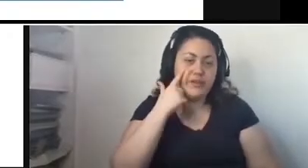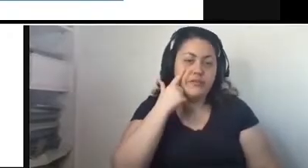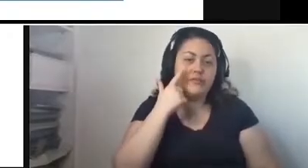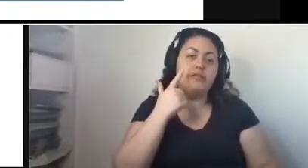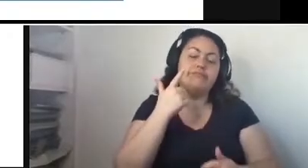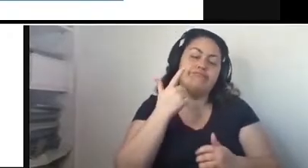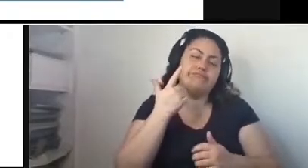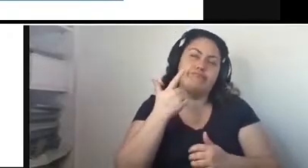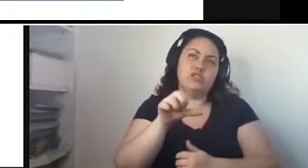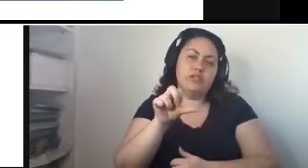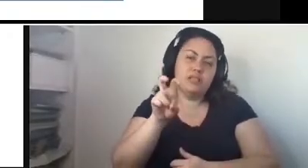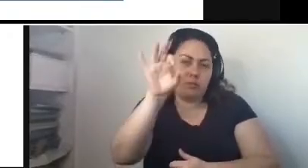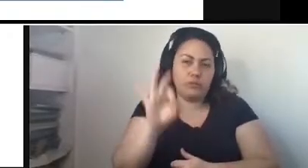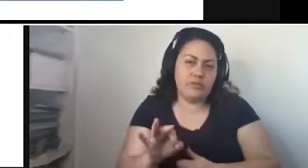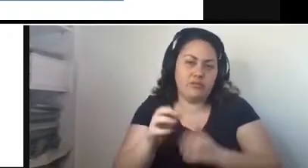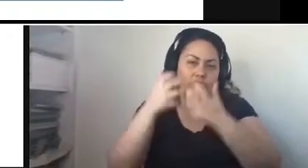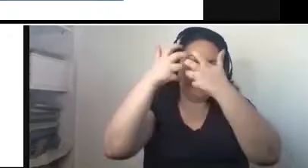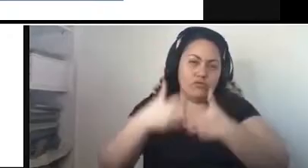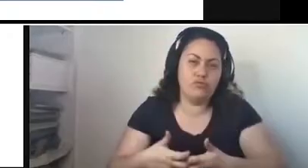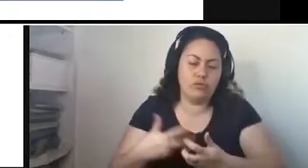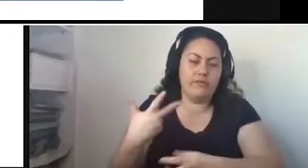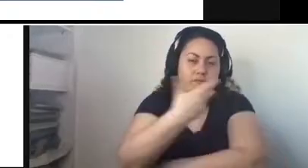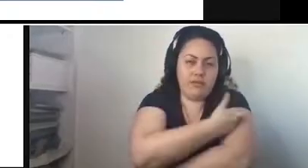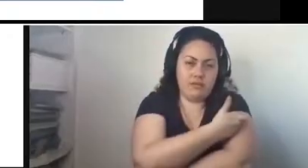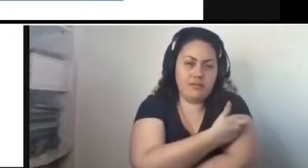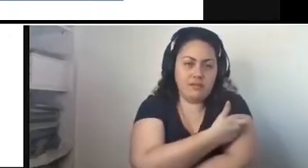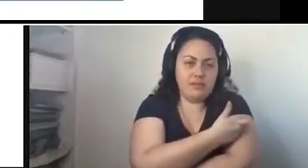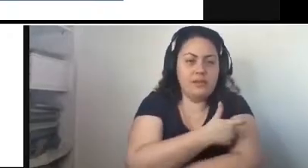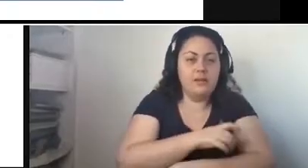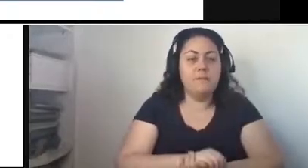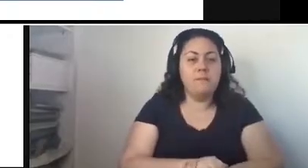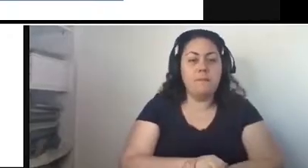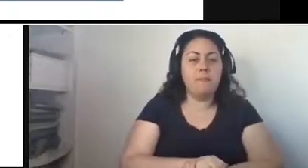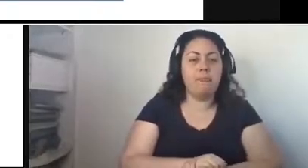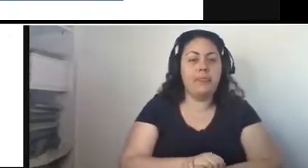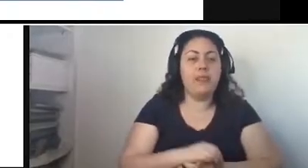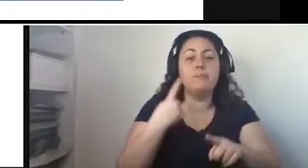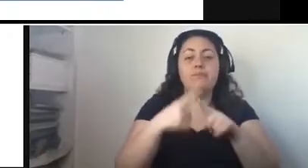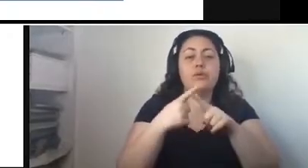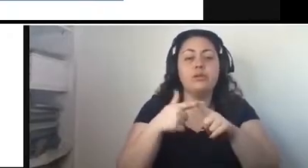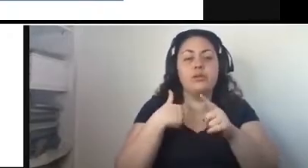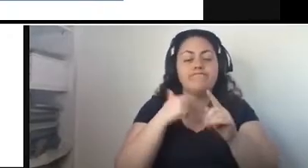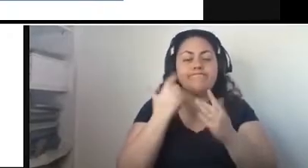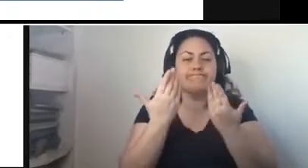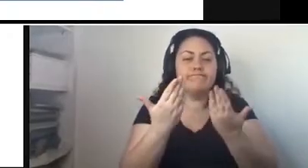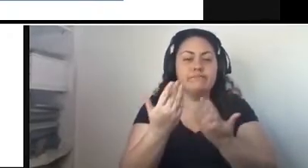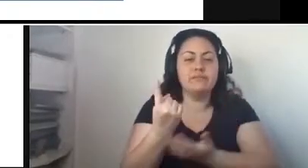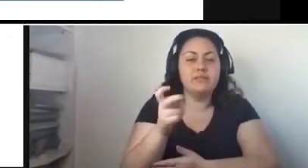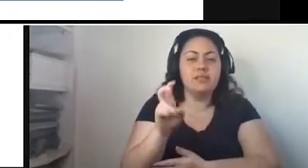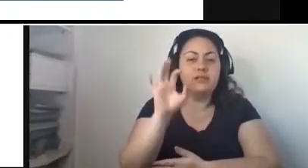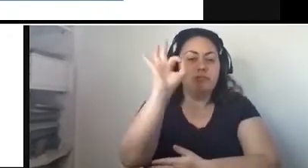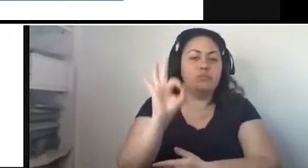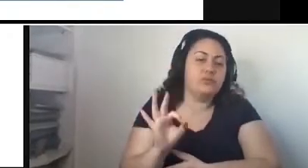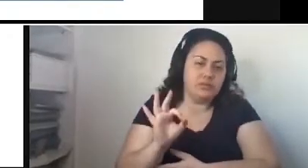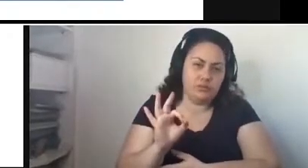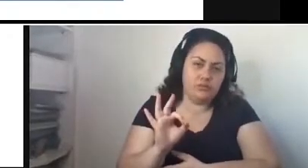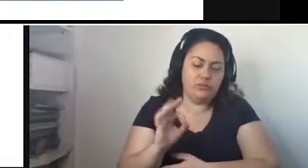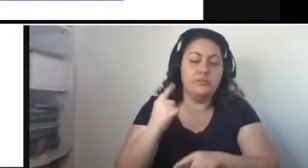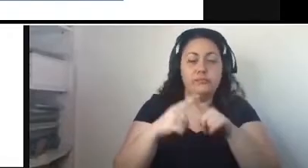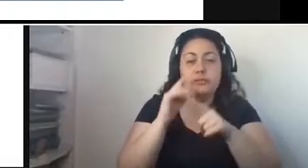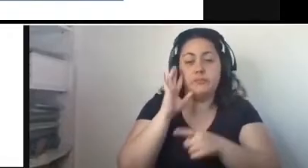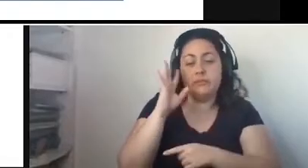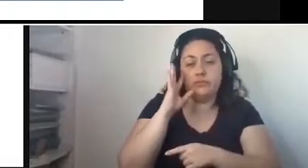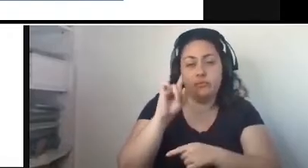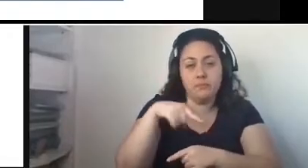de eficácia, por que eu fiz essa estimativa de 15%? Porque a gente imagina que nesse